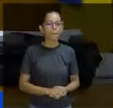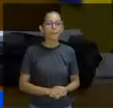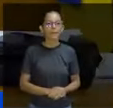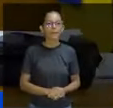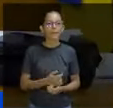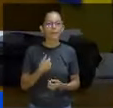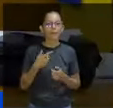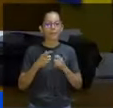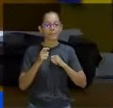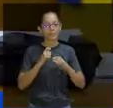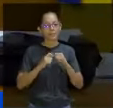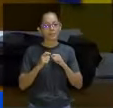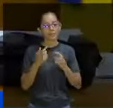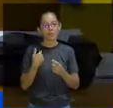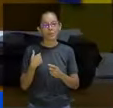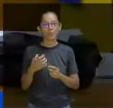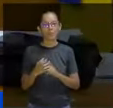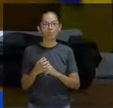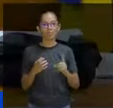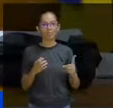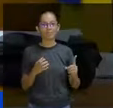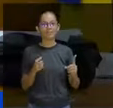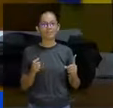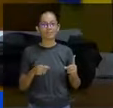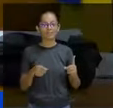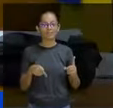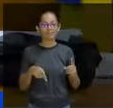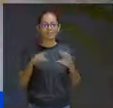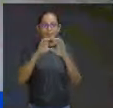qualquer forma, eu saio, eu vou me afastar.